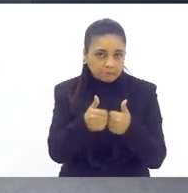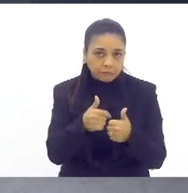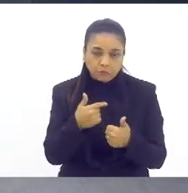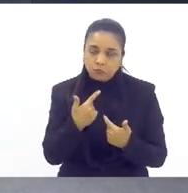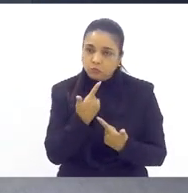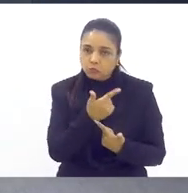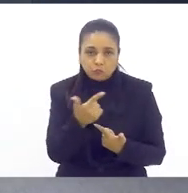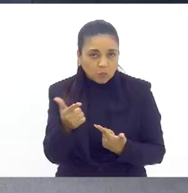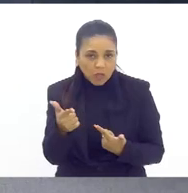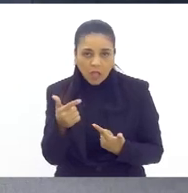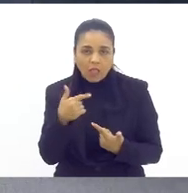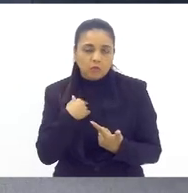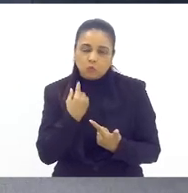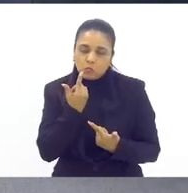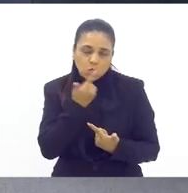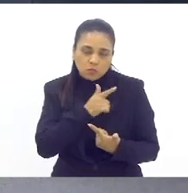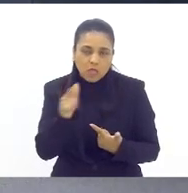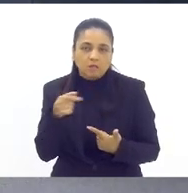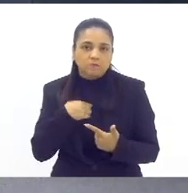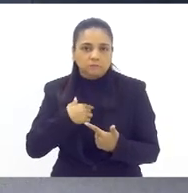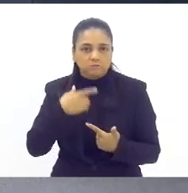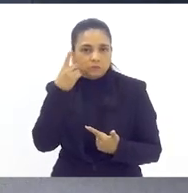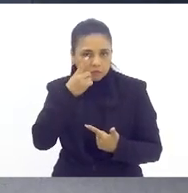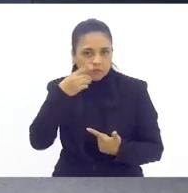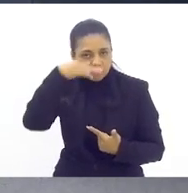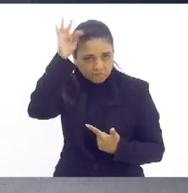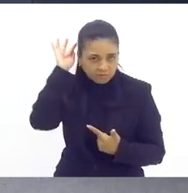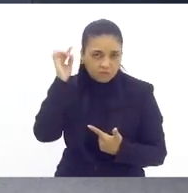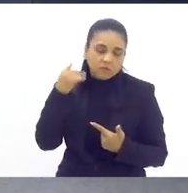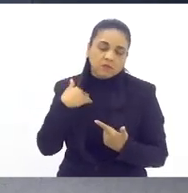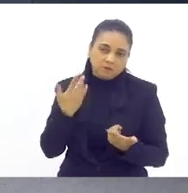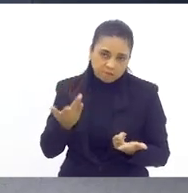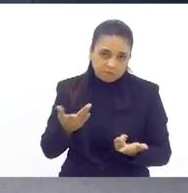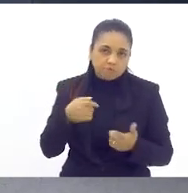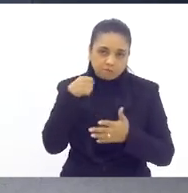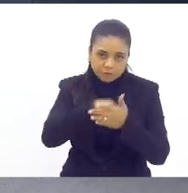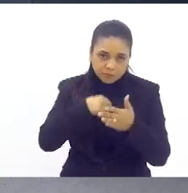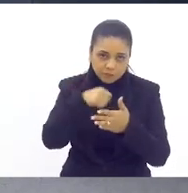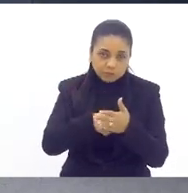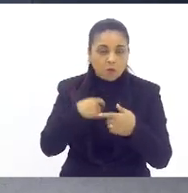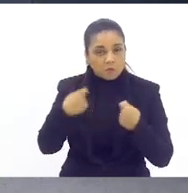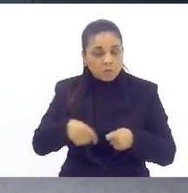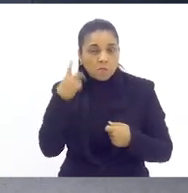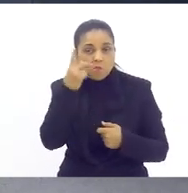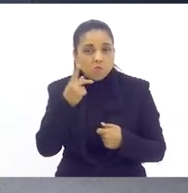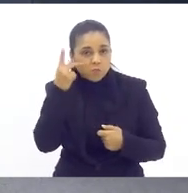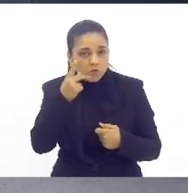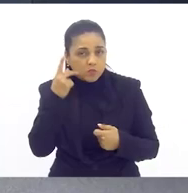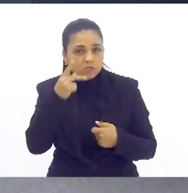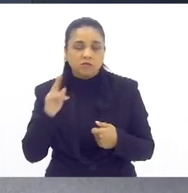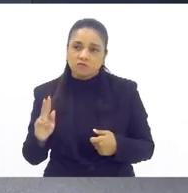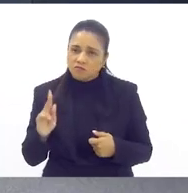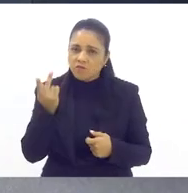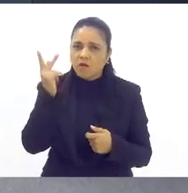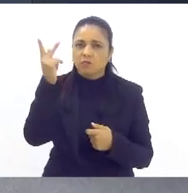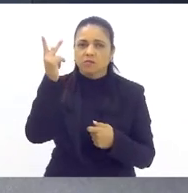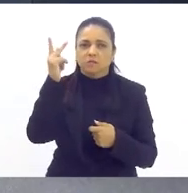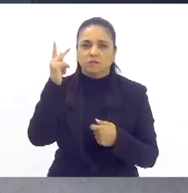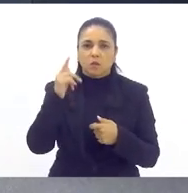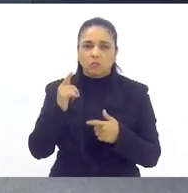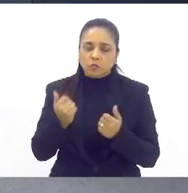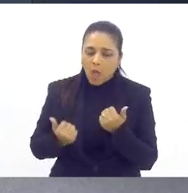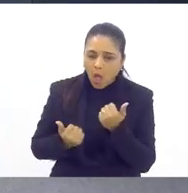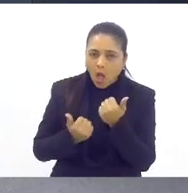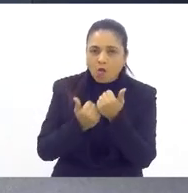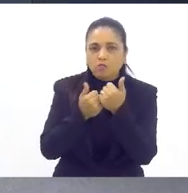Deputado Flávio serafini pela categoria então a gente precisa de uma política e de medidas de valorização e de